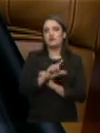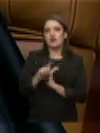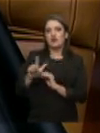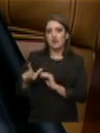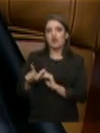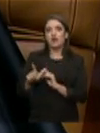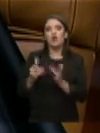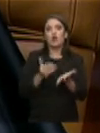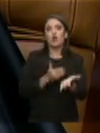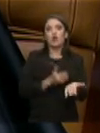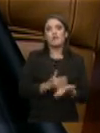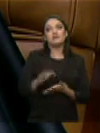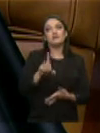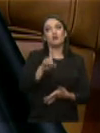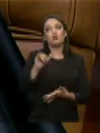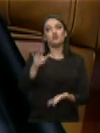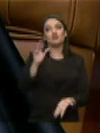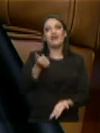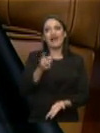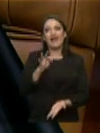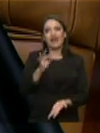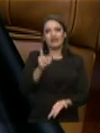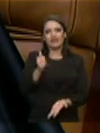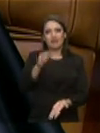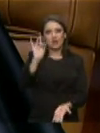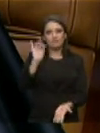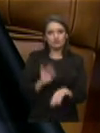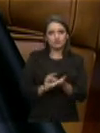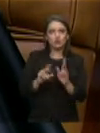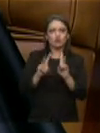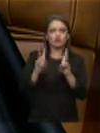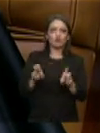das atas de julgamento do tema 881 e